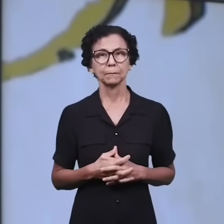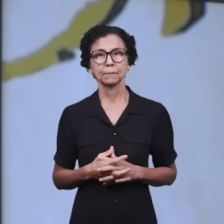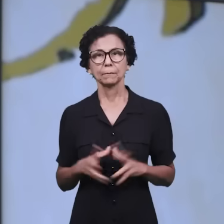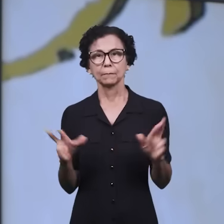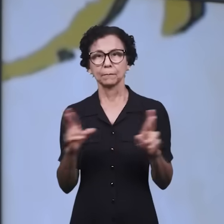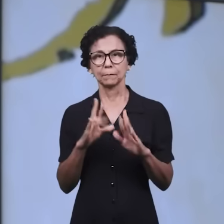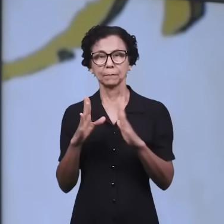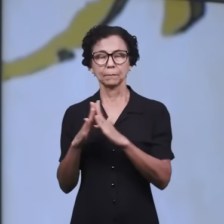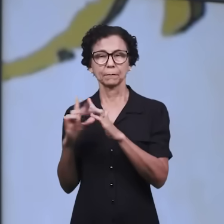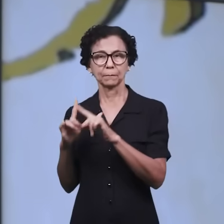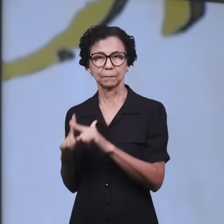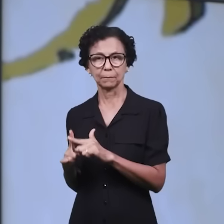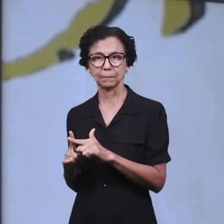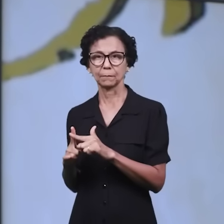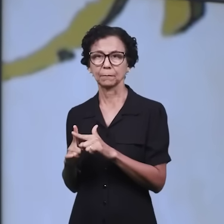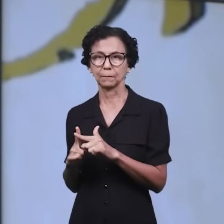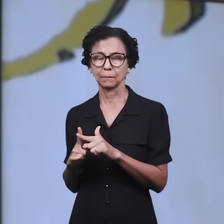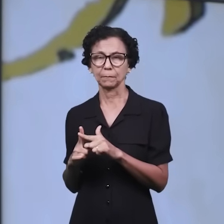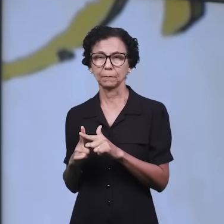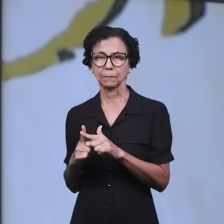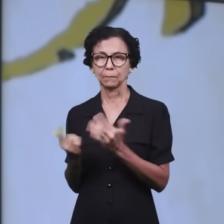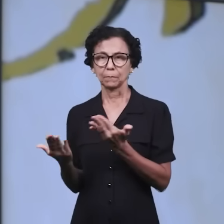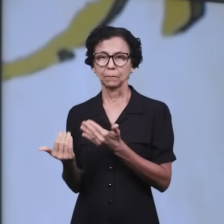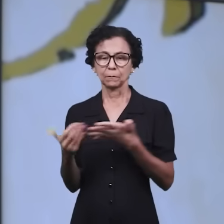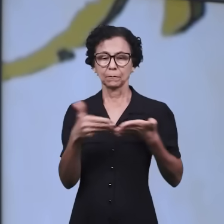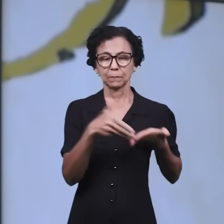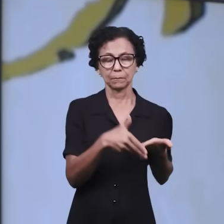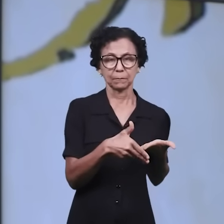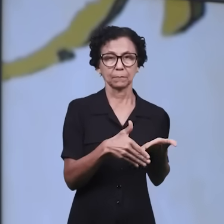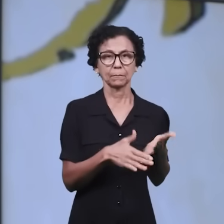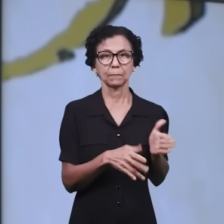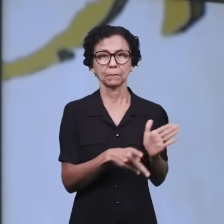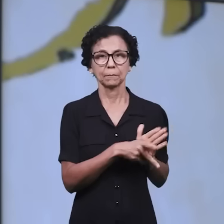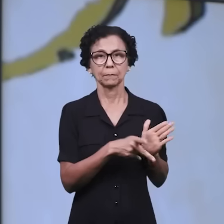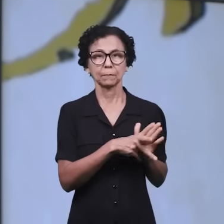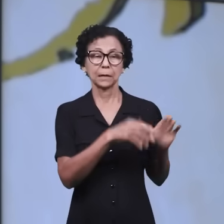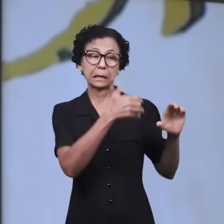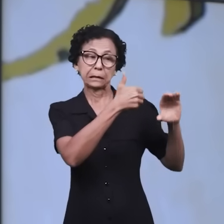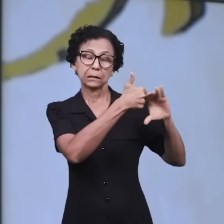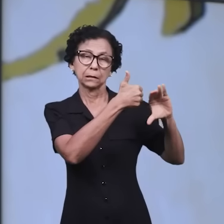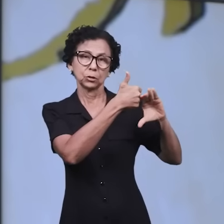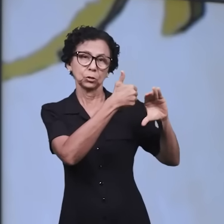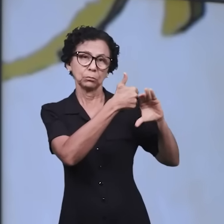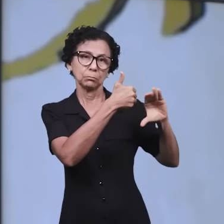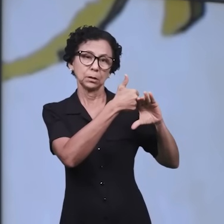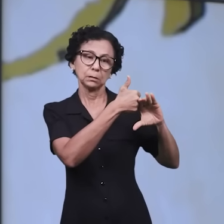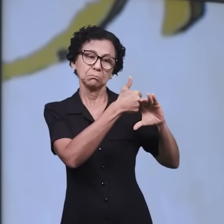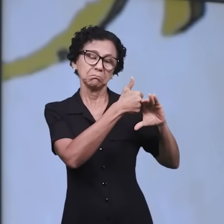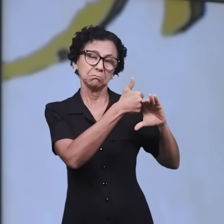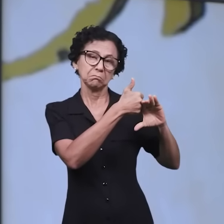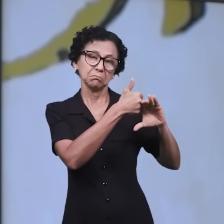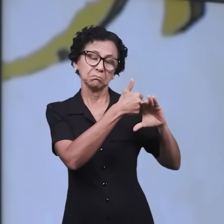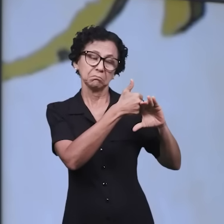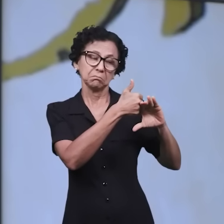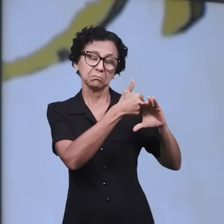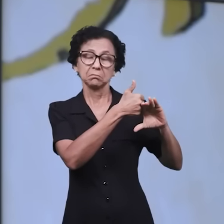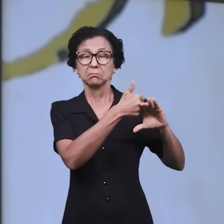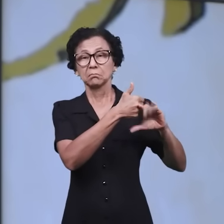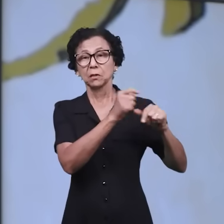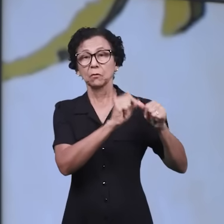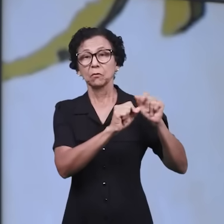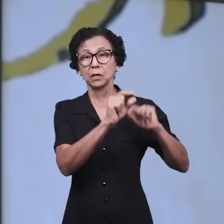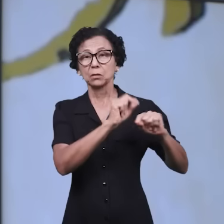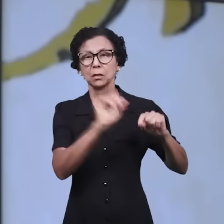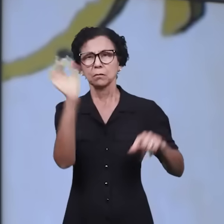porque o próprio cristianismo, né? Esse cristianismo, ele alijou o Espírito Santo, ele tirou a essência